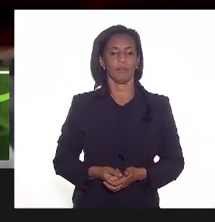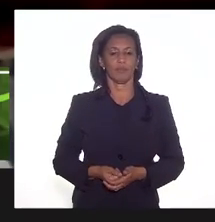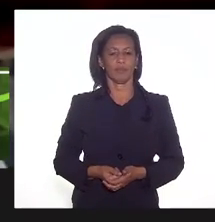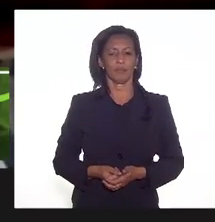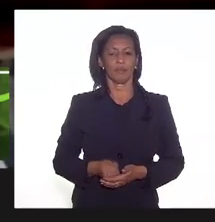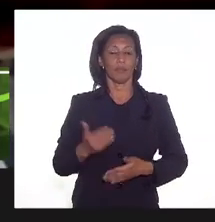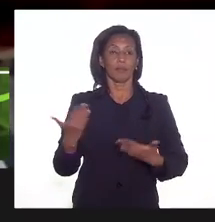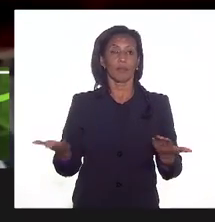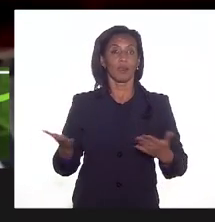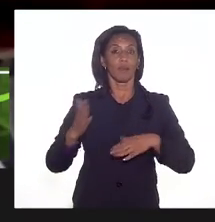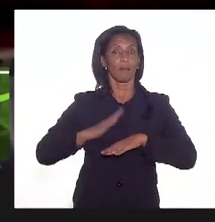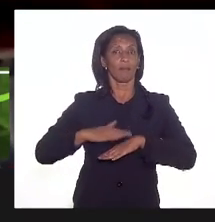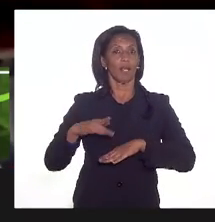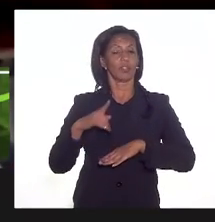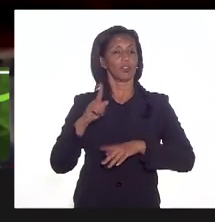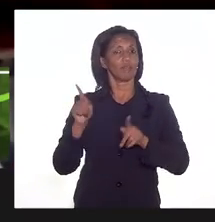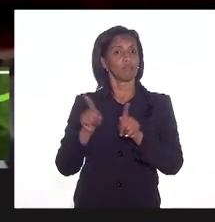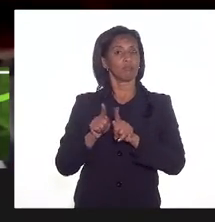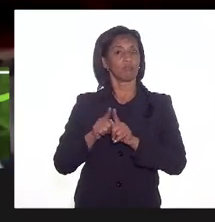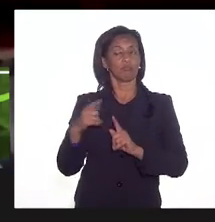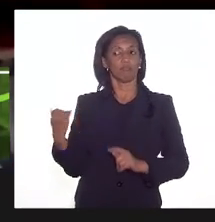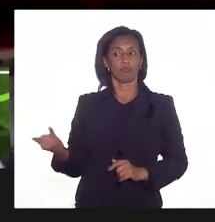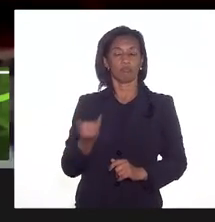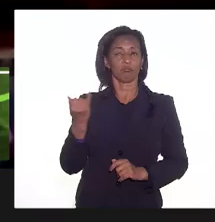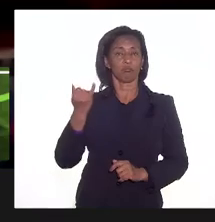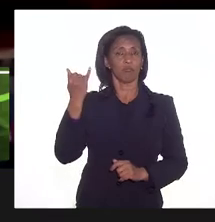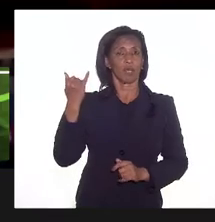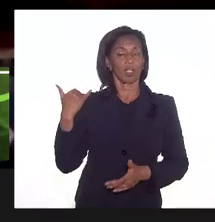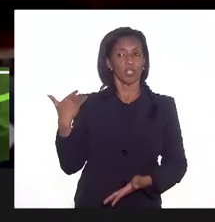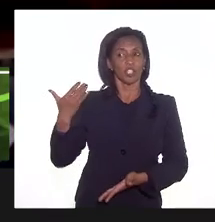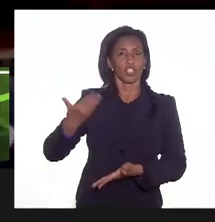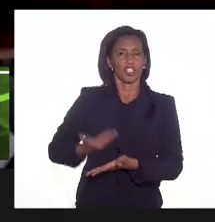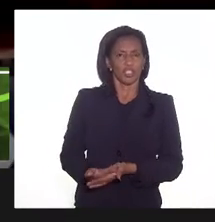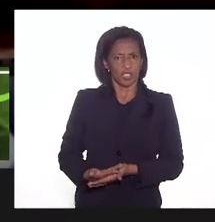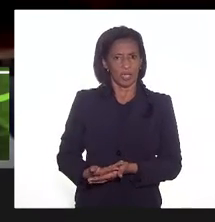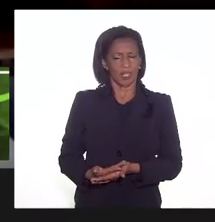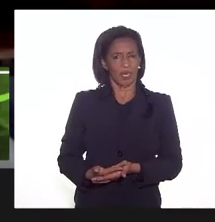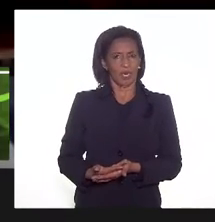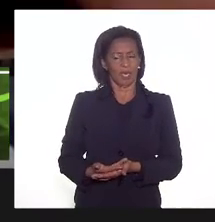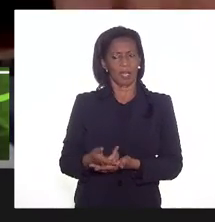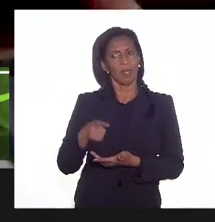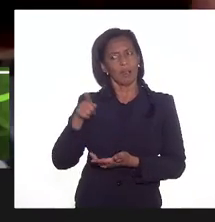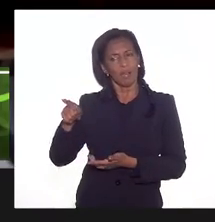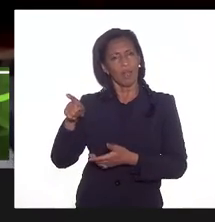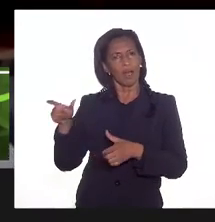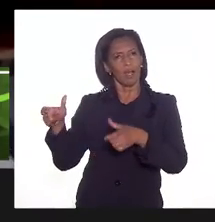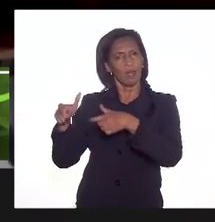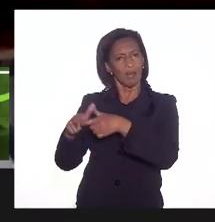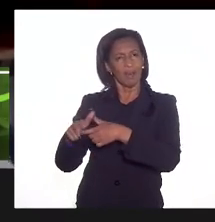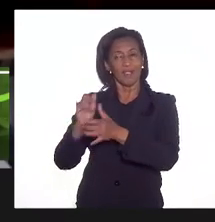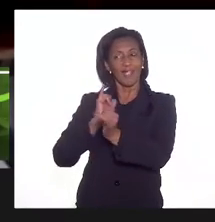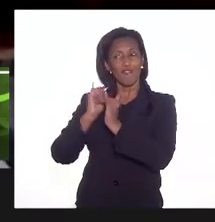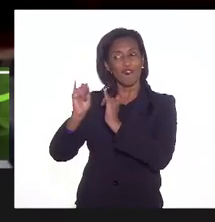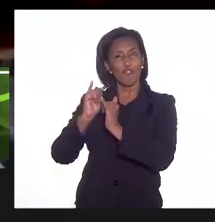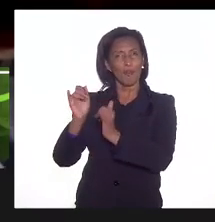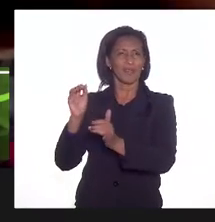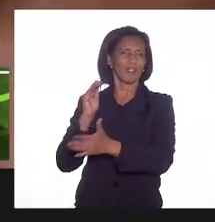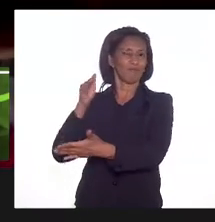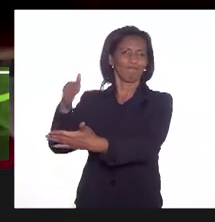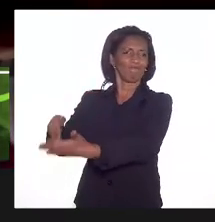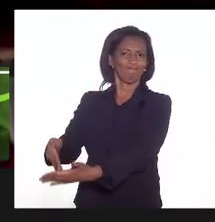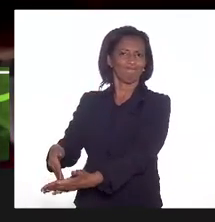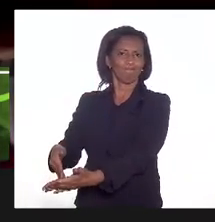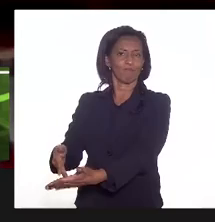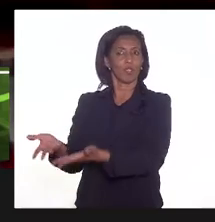mas que acho que é fundamental inclusive para a gente chegar naquele fazedor de cultura que as informações não estão chegando e